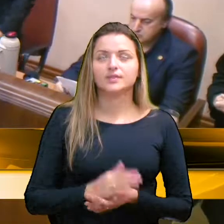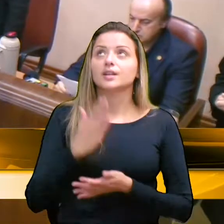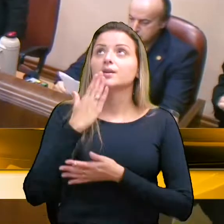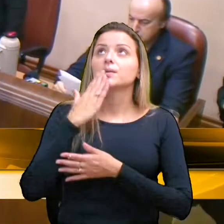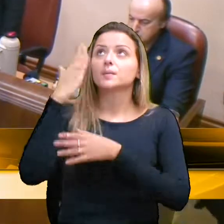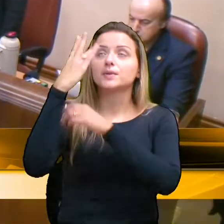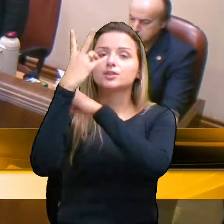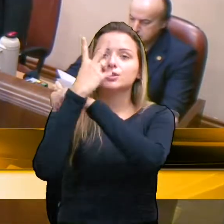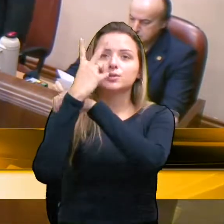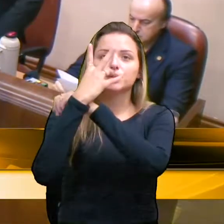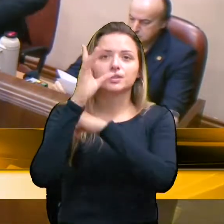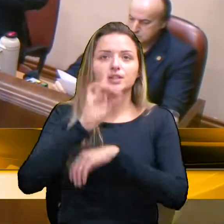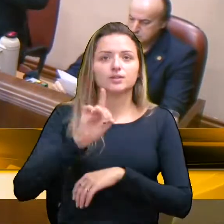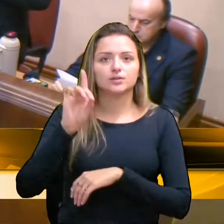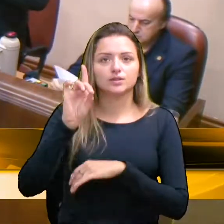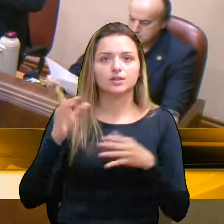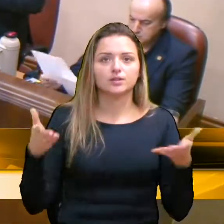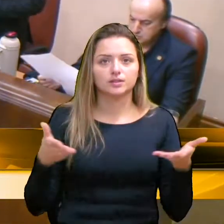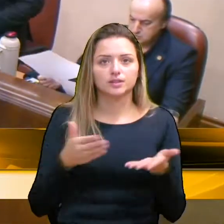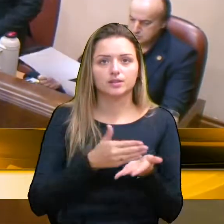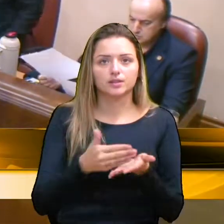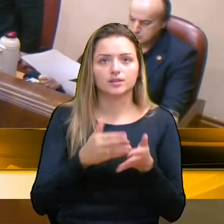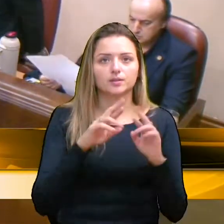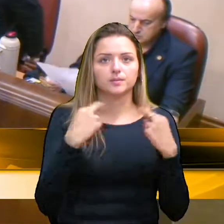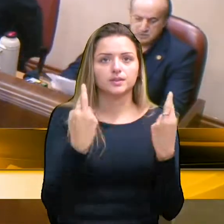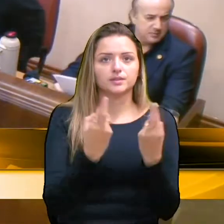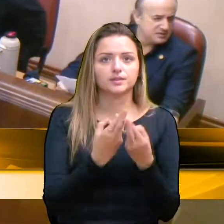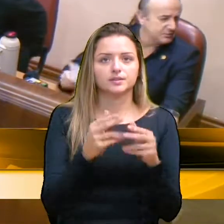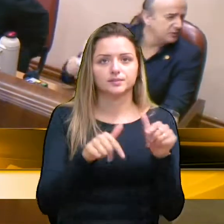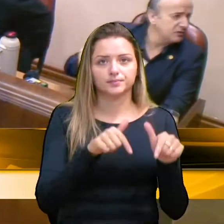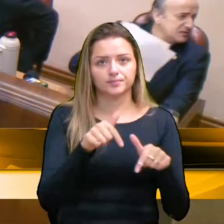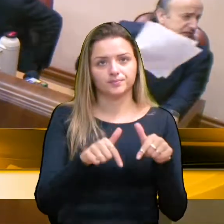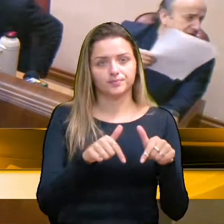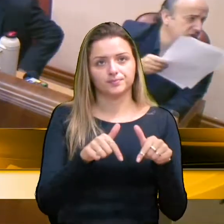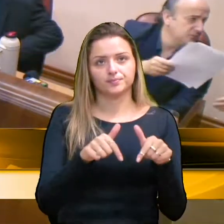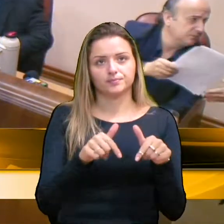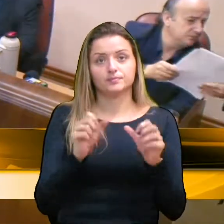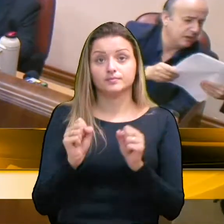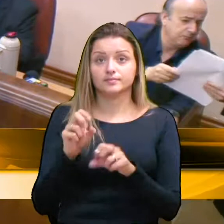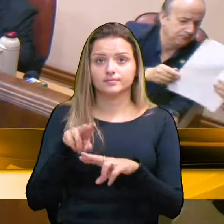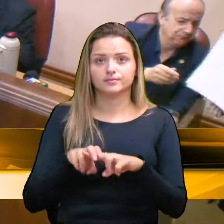Invocando a proteção de Deus, declaro aberto o trabalho da presente sessão. Podemos nos sentar.